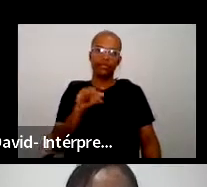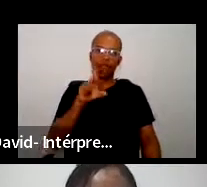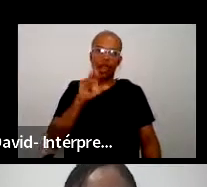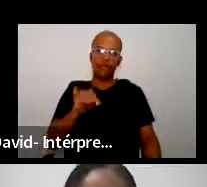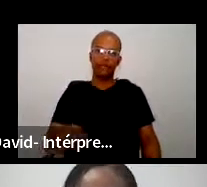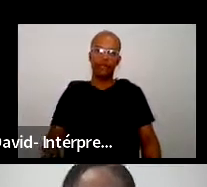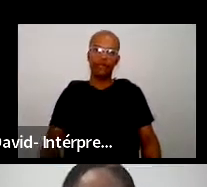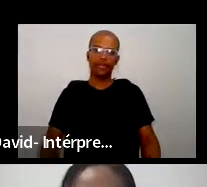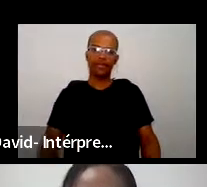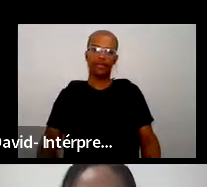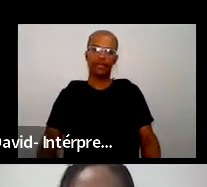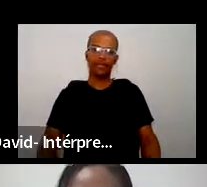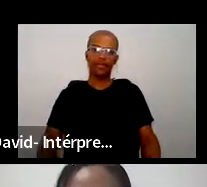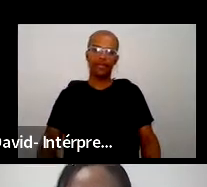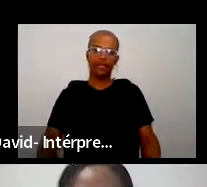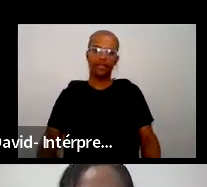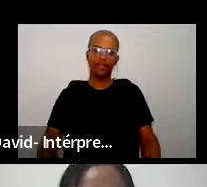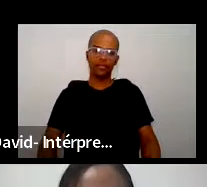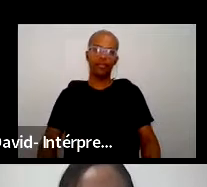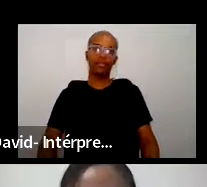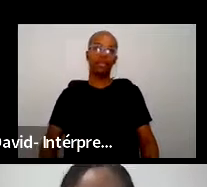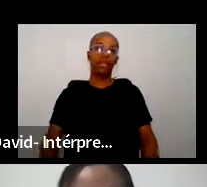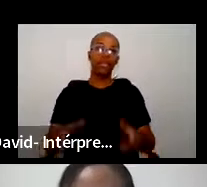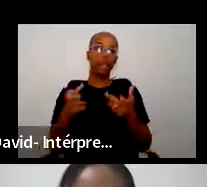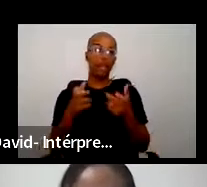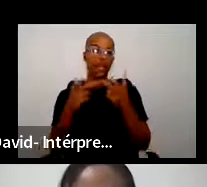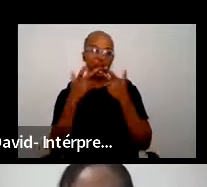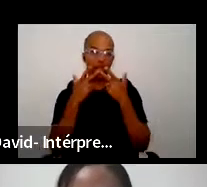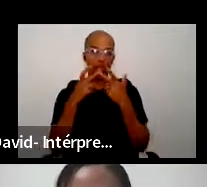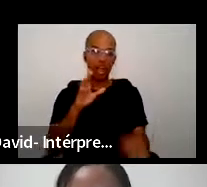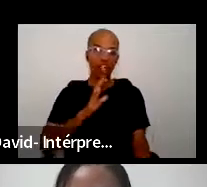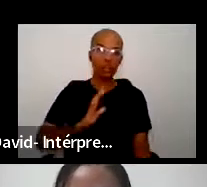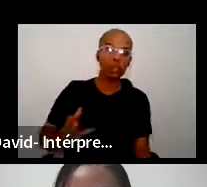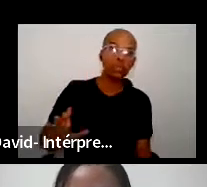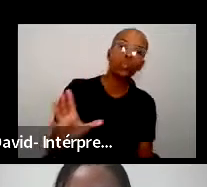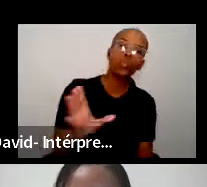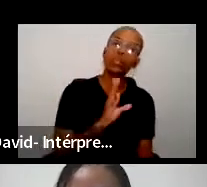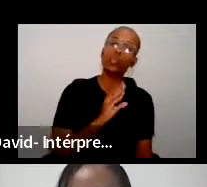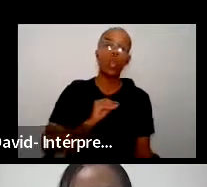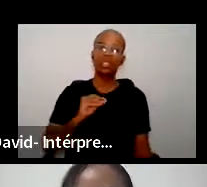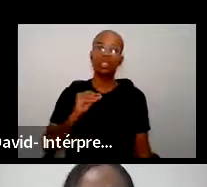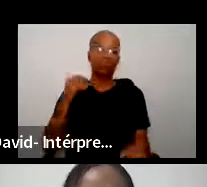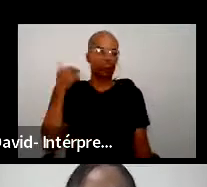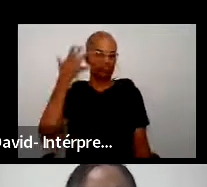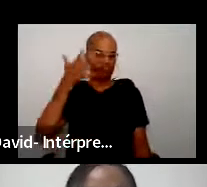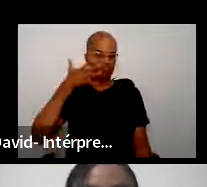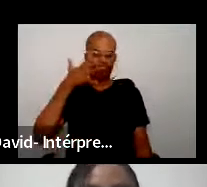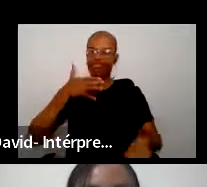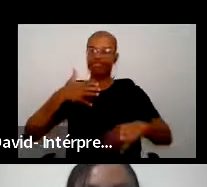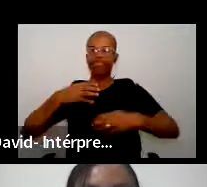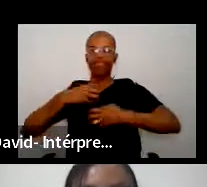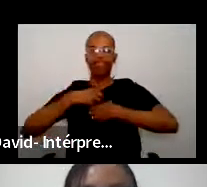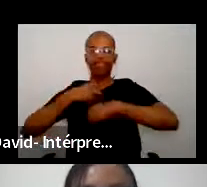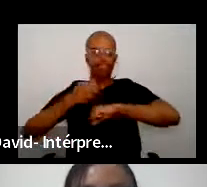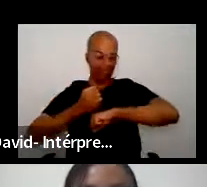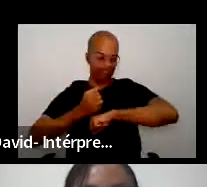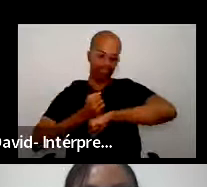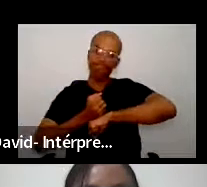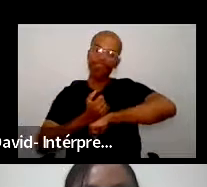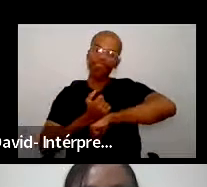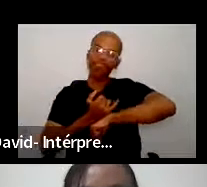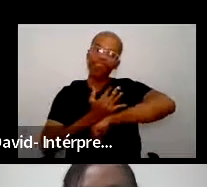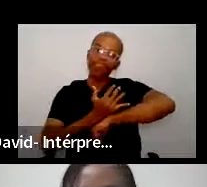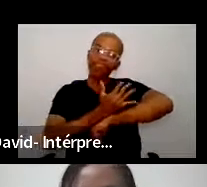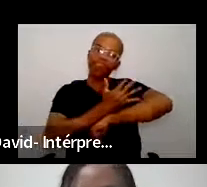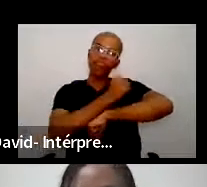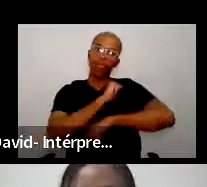queria só dizer assim que as falas todas, né, me emocionaram muito. Eu a Fernanda e